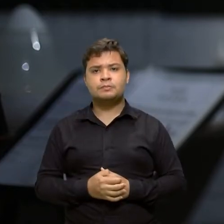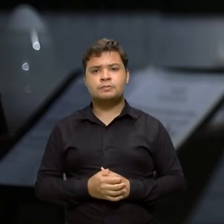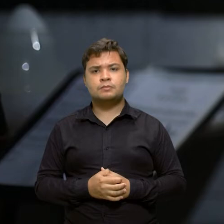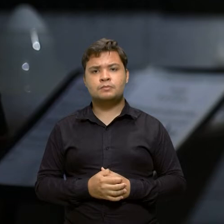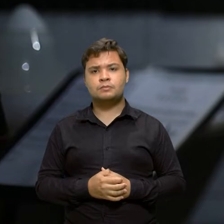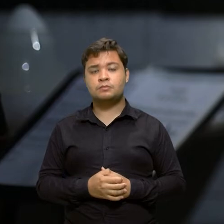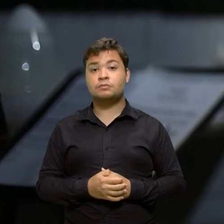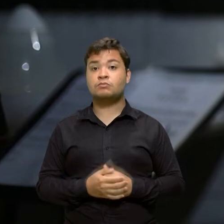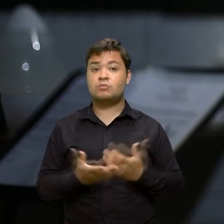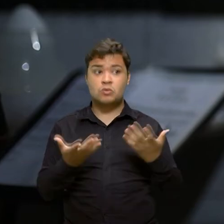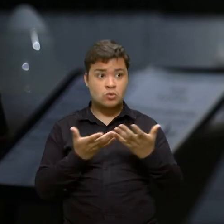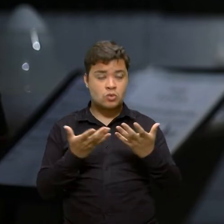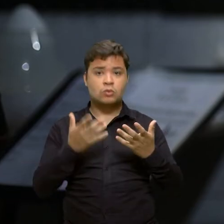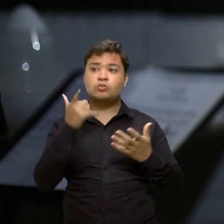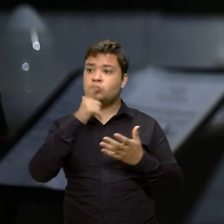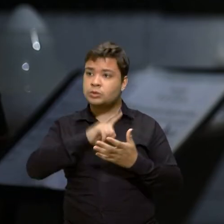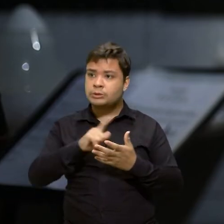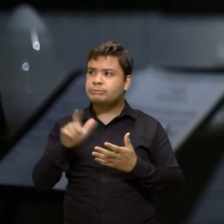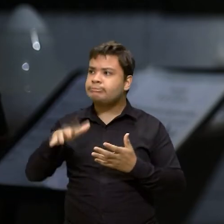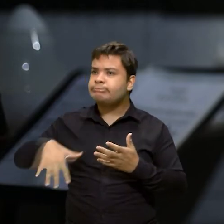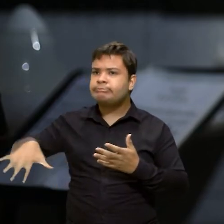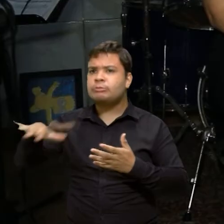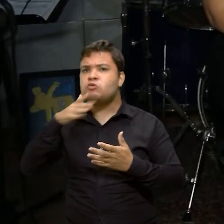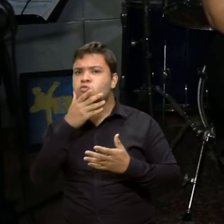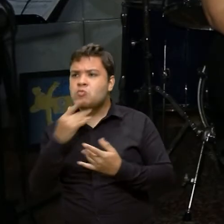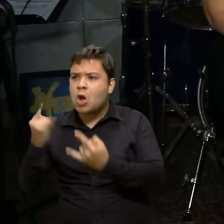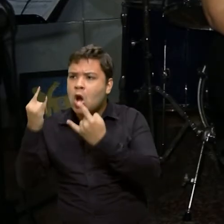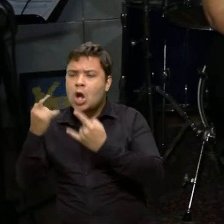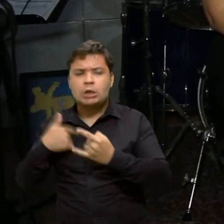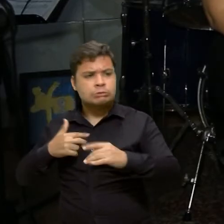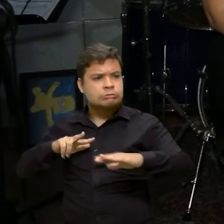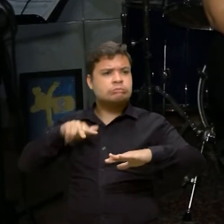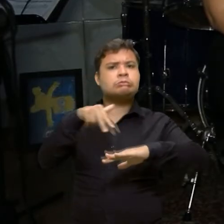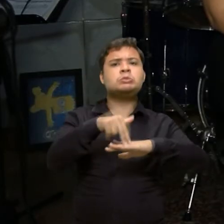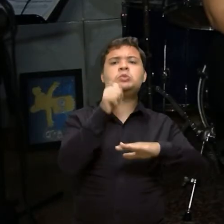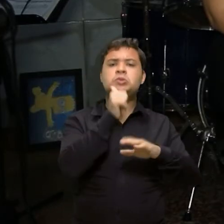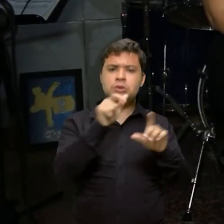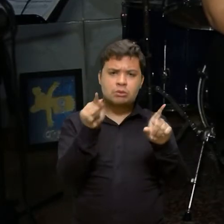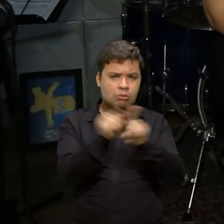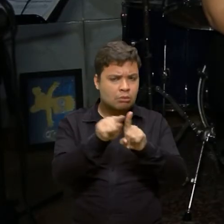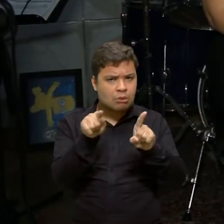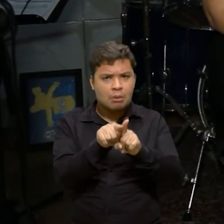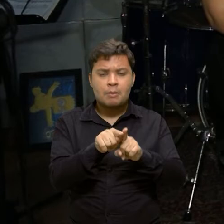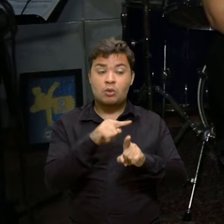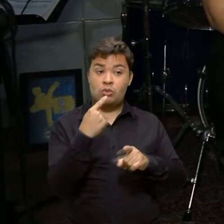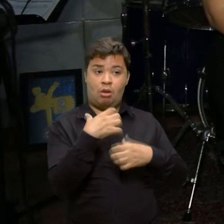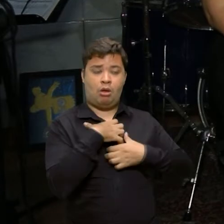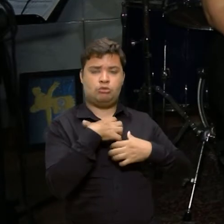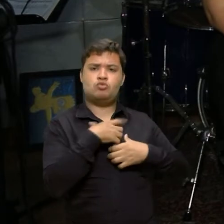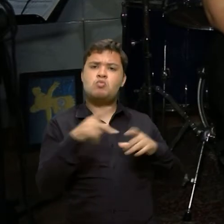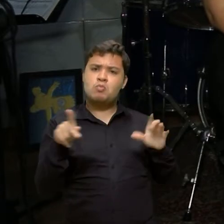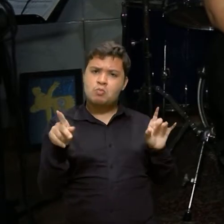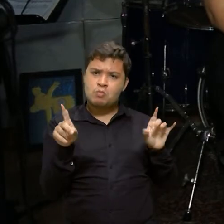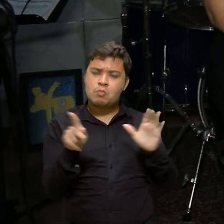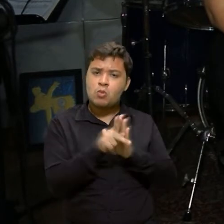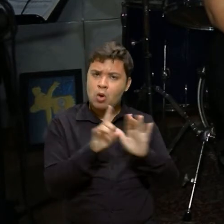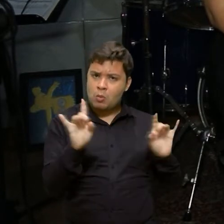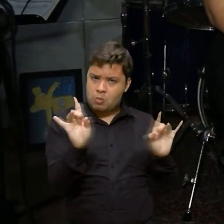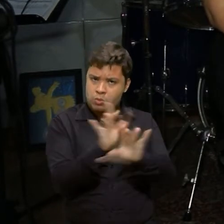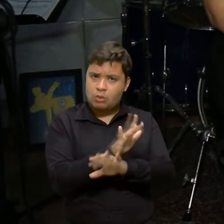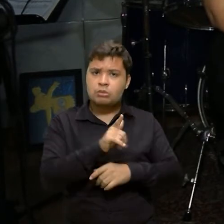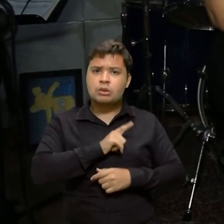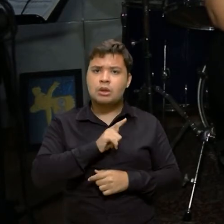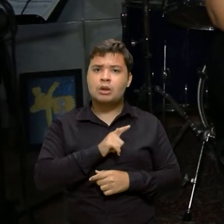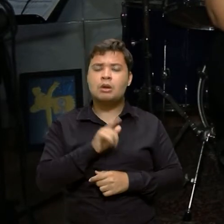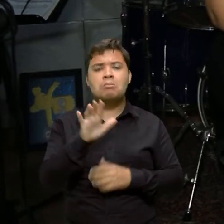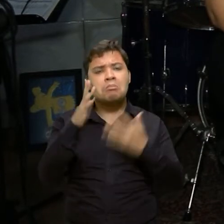está entrando na cena aí junto com os caras, fazendo da nossa forma, igual você falou,